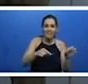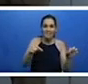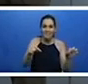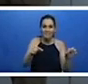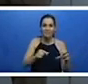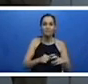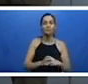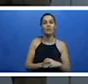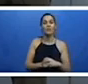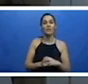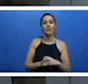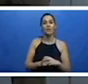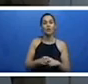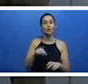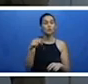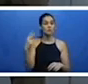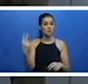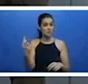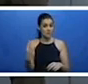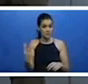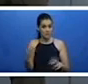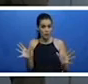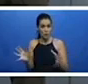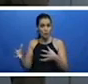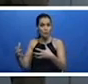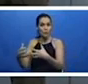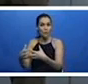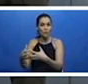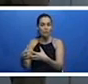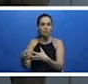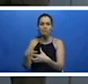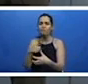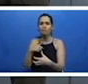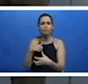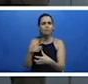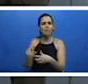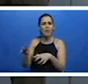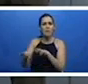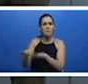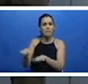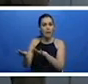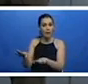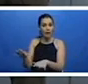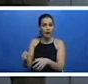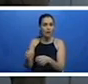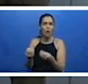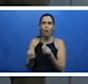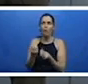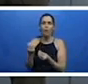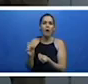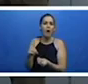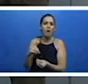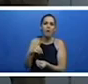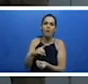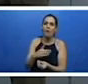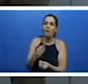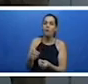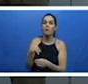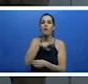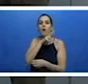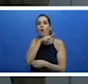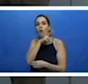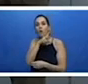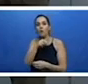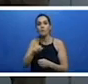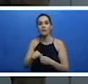salamandras. E o terceiro grupo são animais que não possuem patas, é chamada de cobra cega ou também de cecília. Apesar de